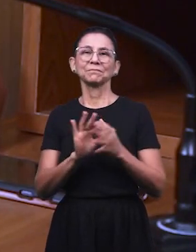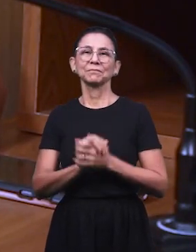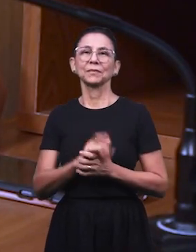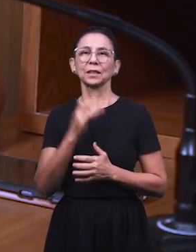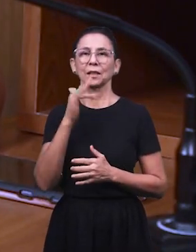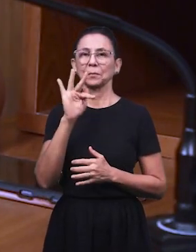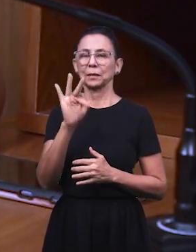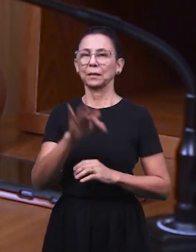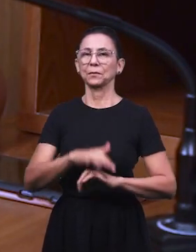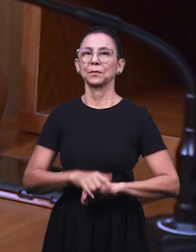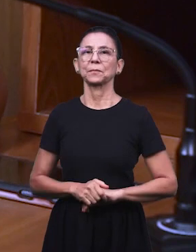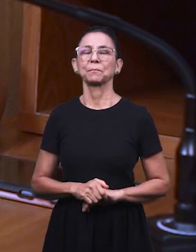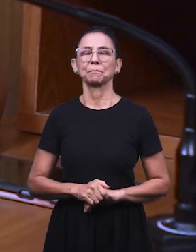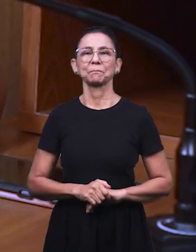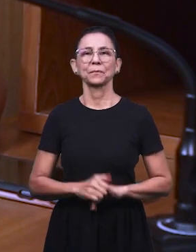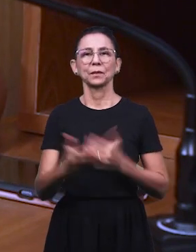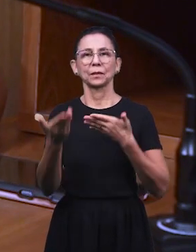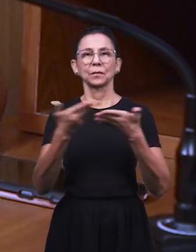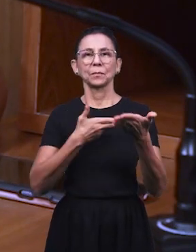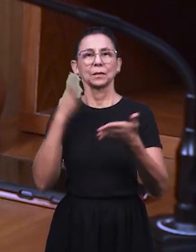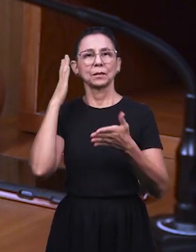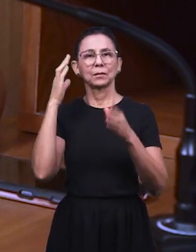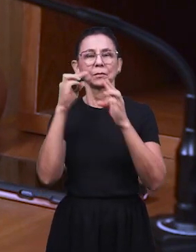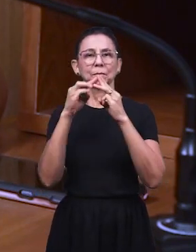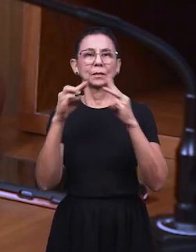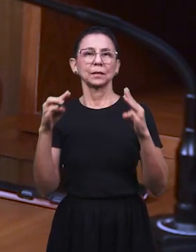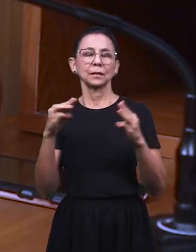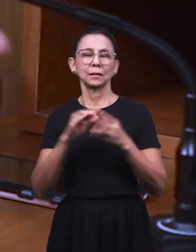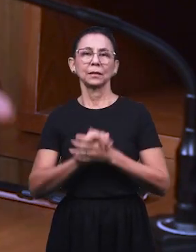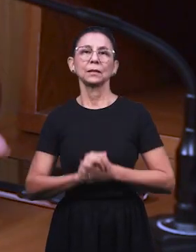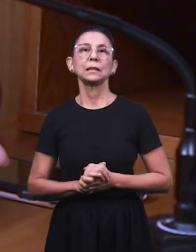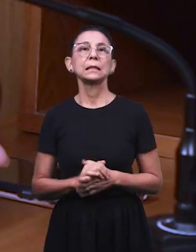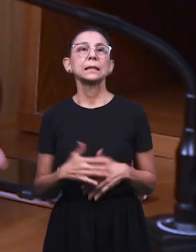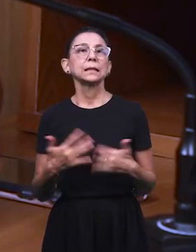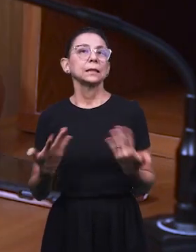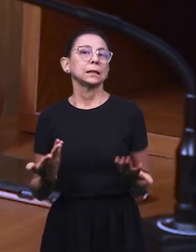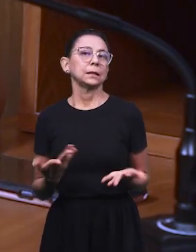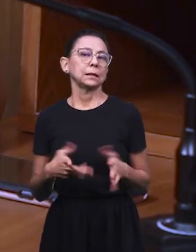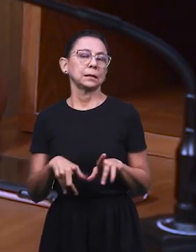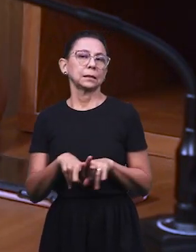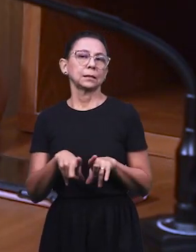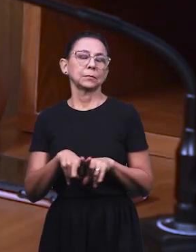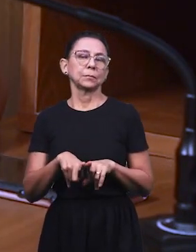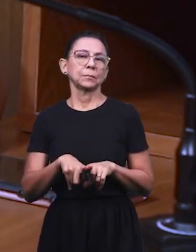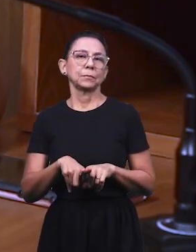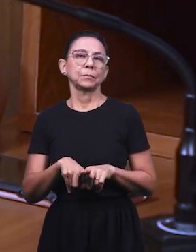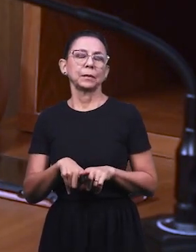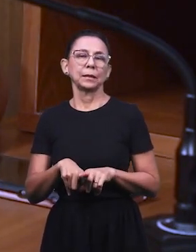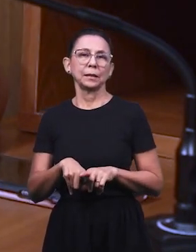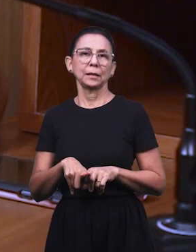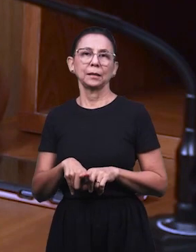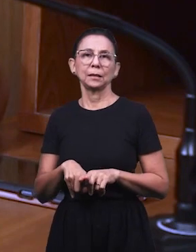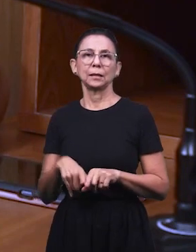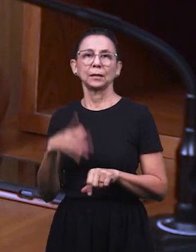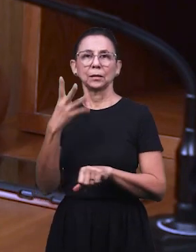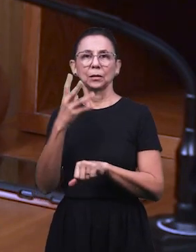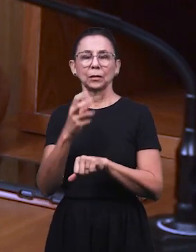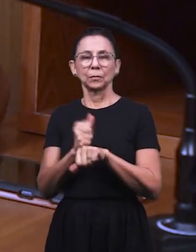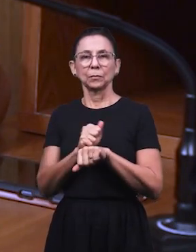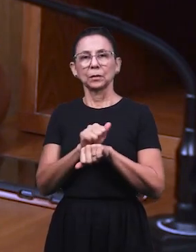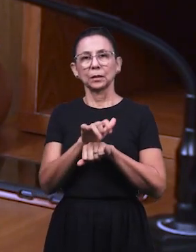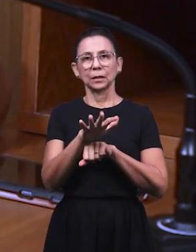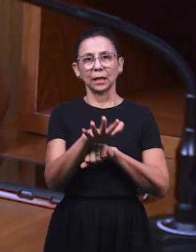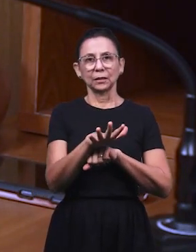preparado. E daqui uns dias a gente vai estar compartilhando com os irmãos na Rádio Manaim e também no podcast